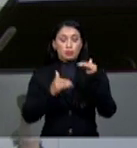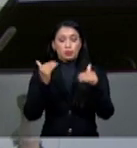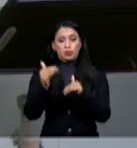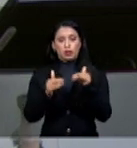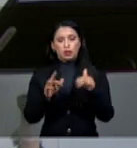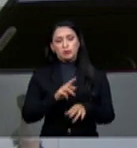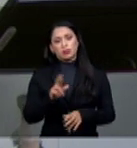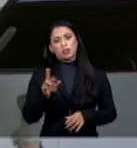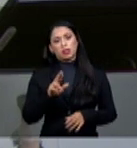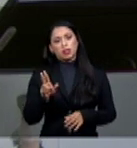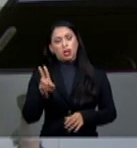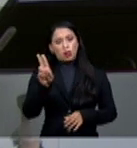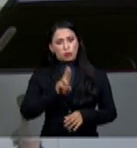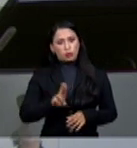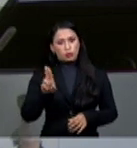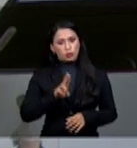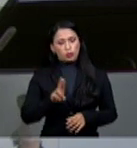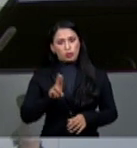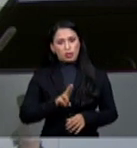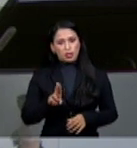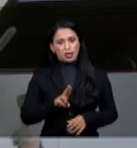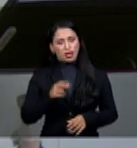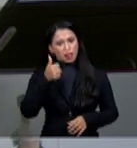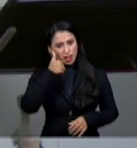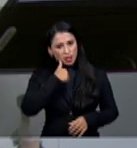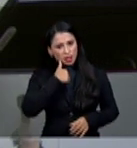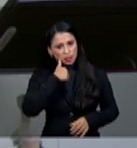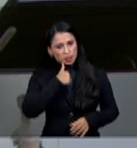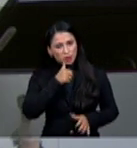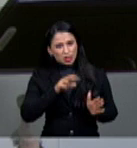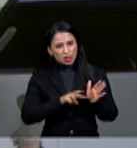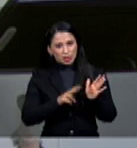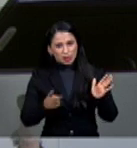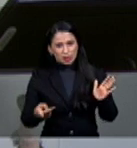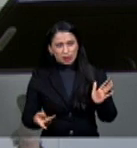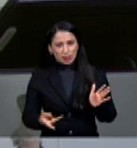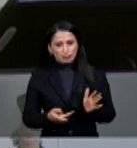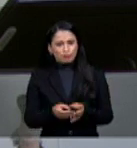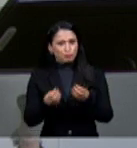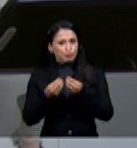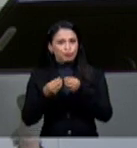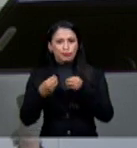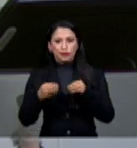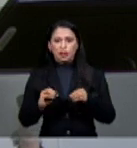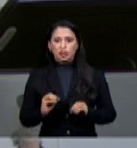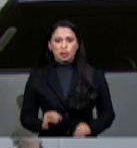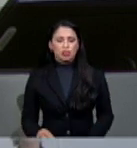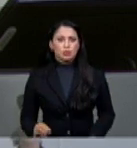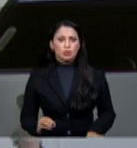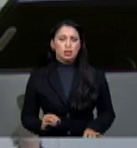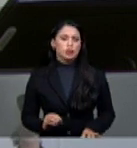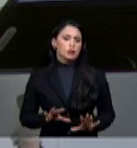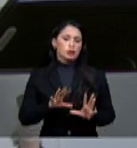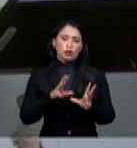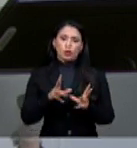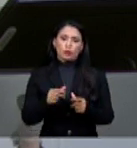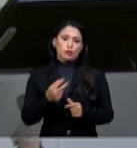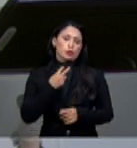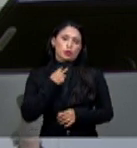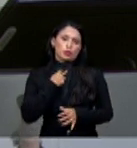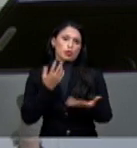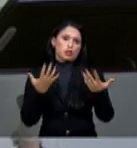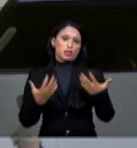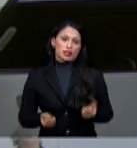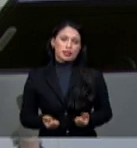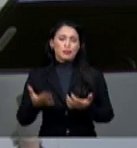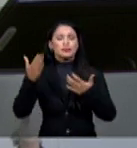Não utilizar os talentos femininos significa um enorme desperdício a que o mundo não pode se dar o luxo.